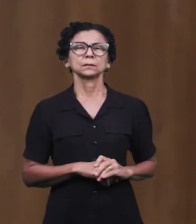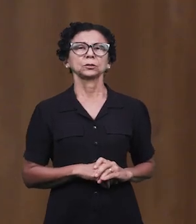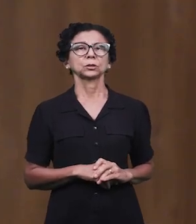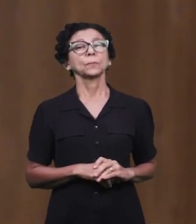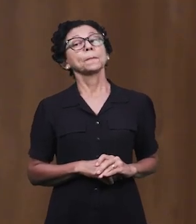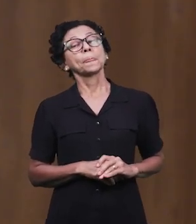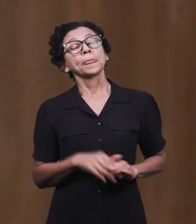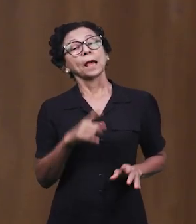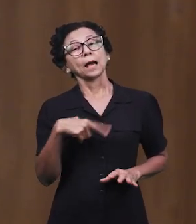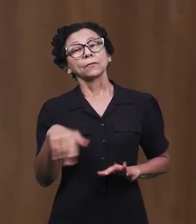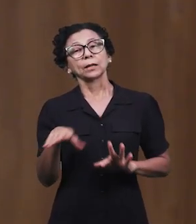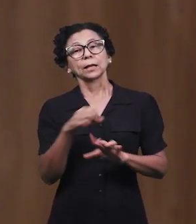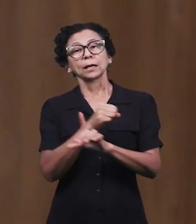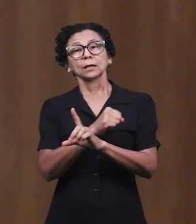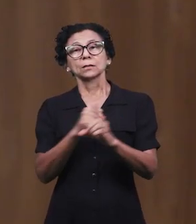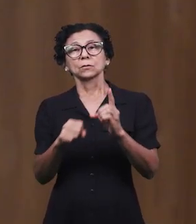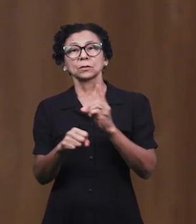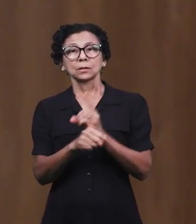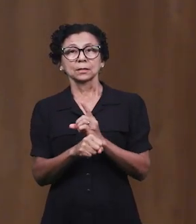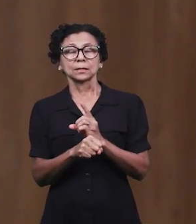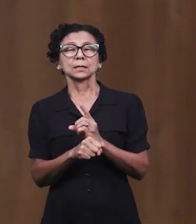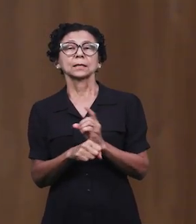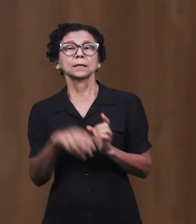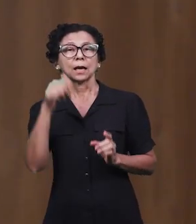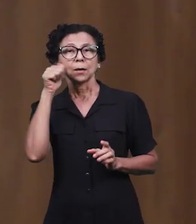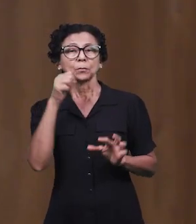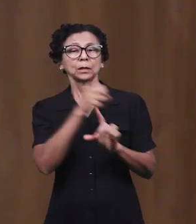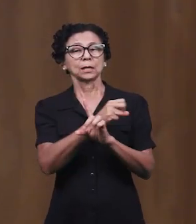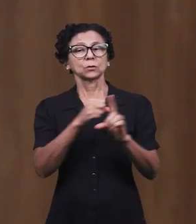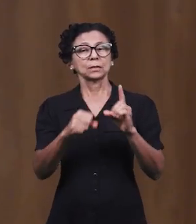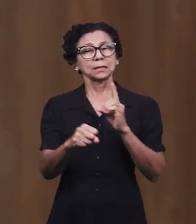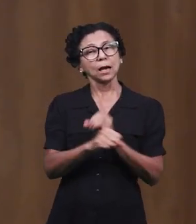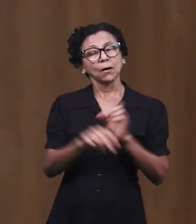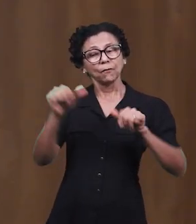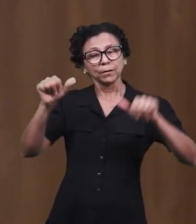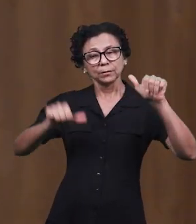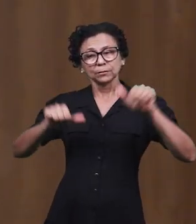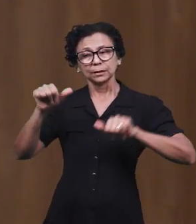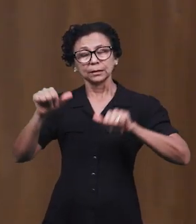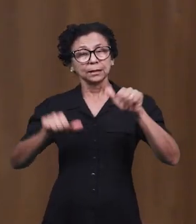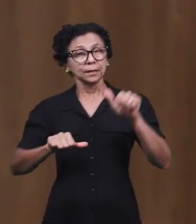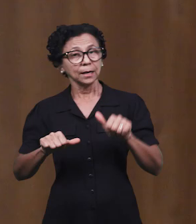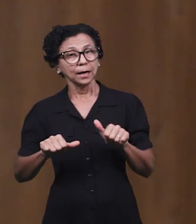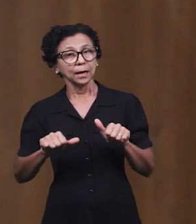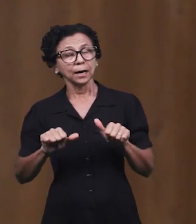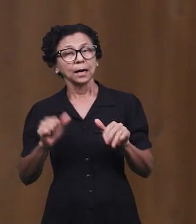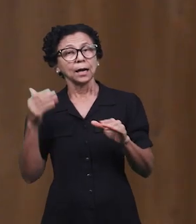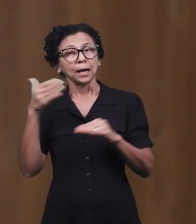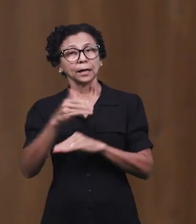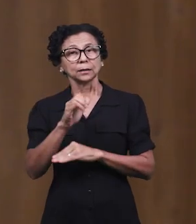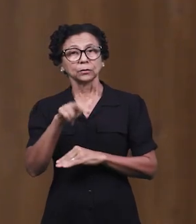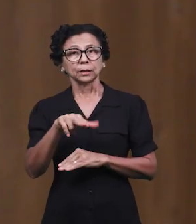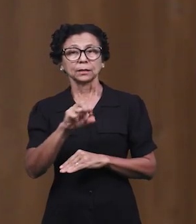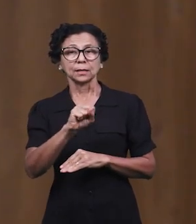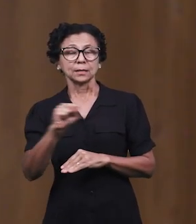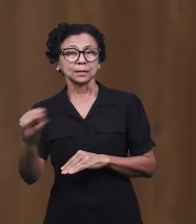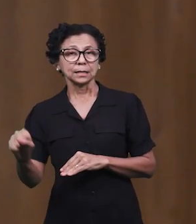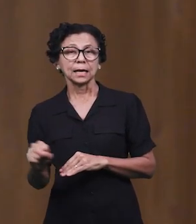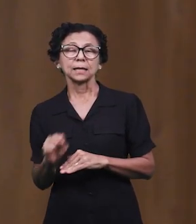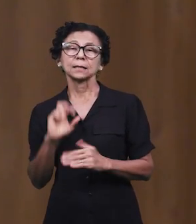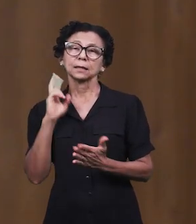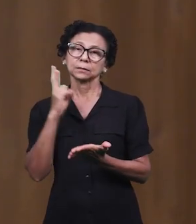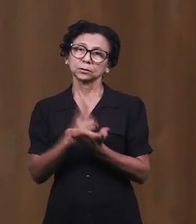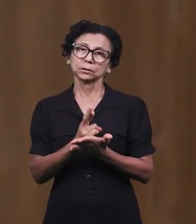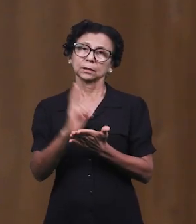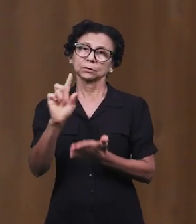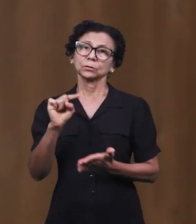avaliação social e uma perícia médica no INSS e depois vai sair o resultado. Se for deferido, maravilha, já começa a receber,